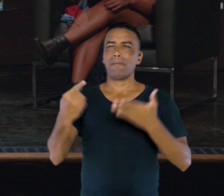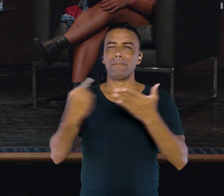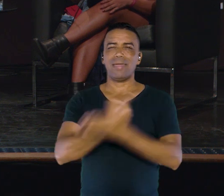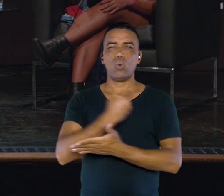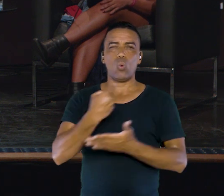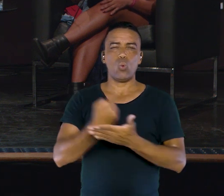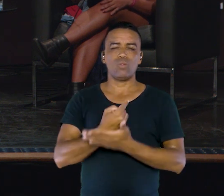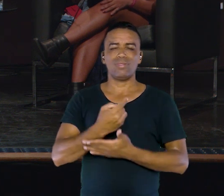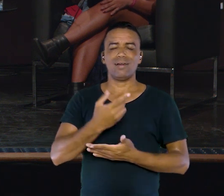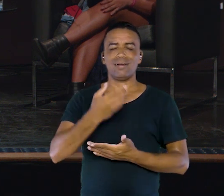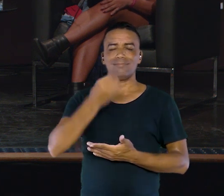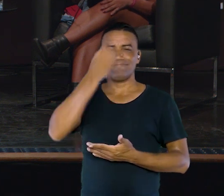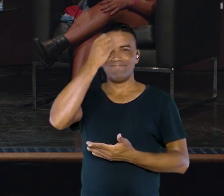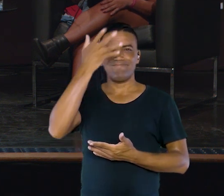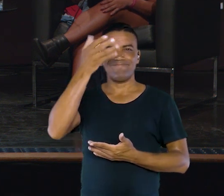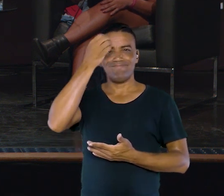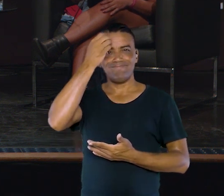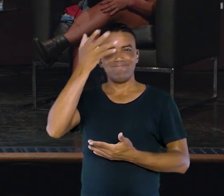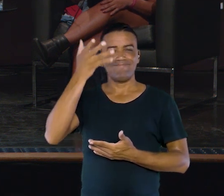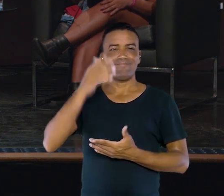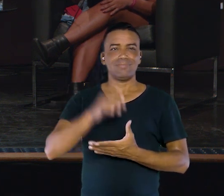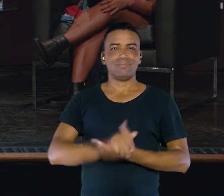Não, a pergunta.